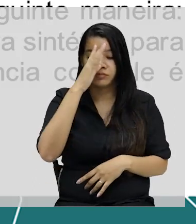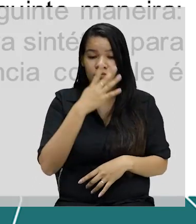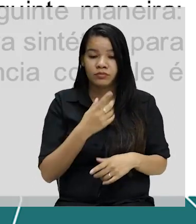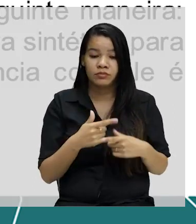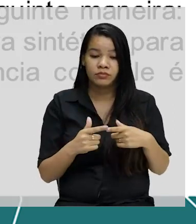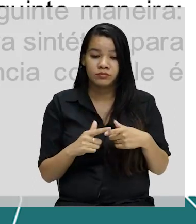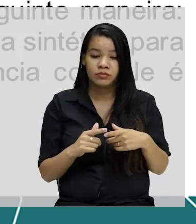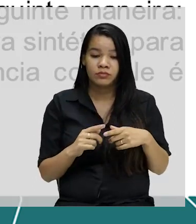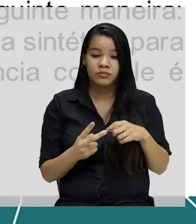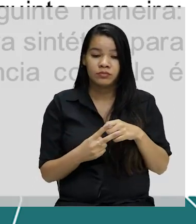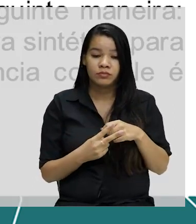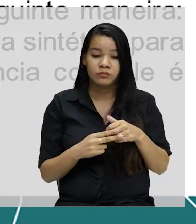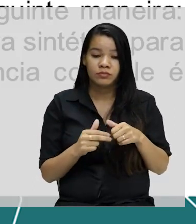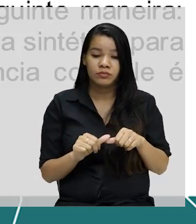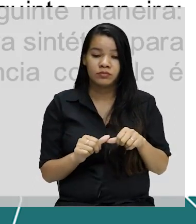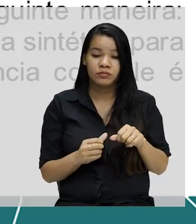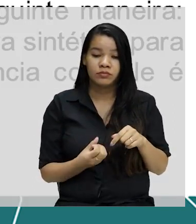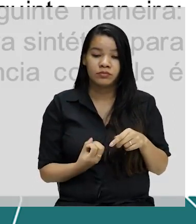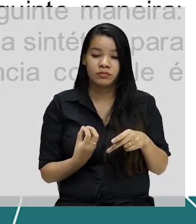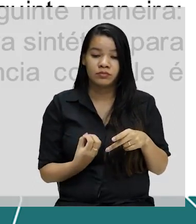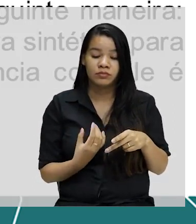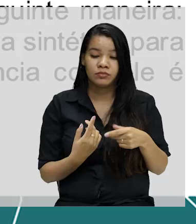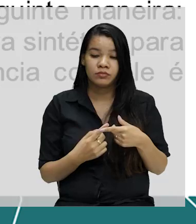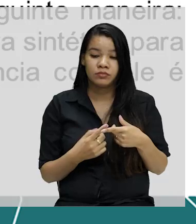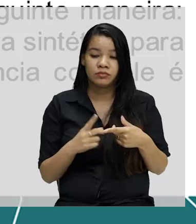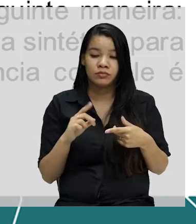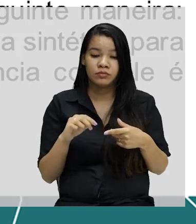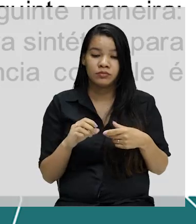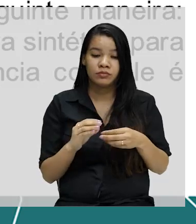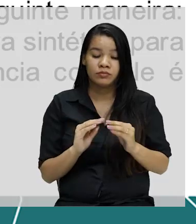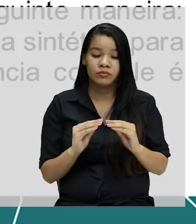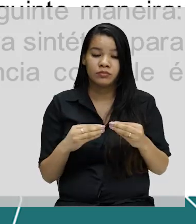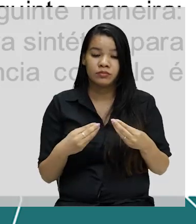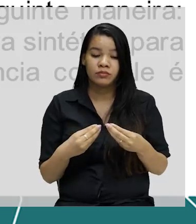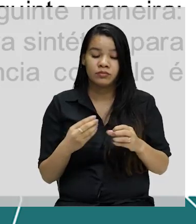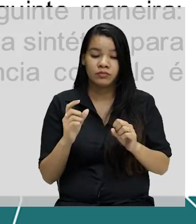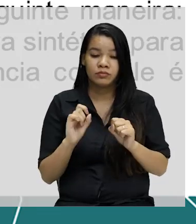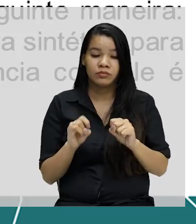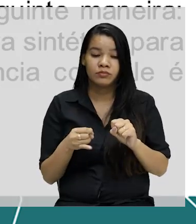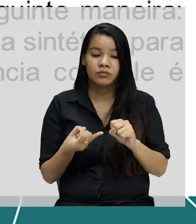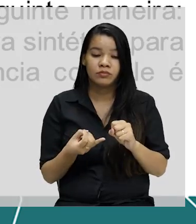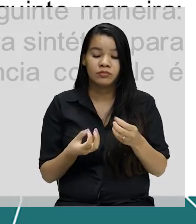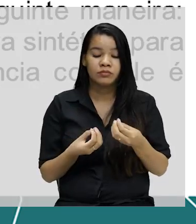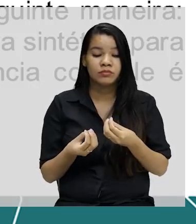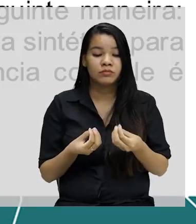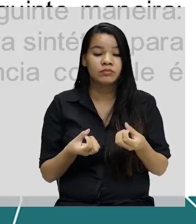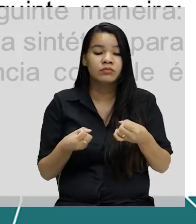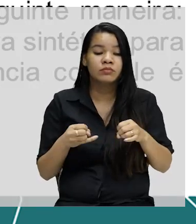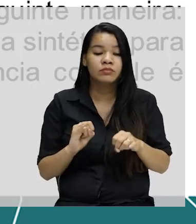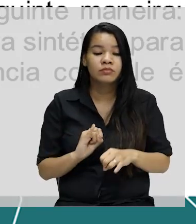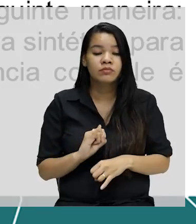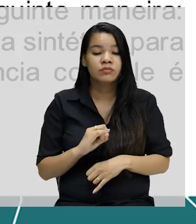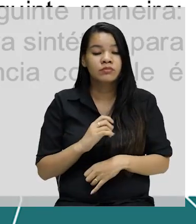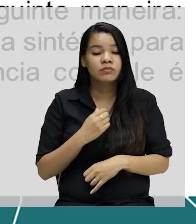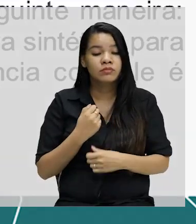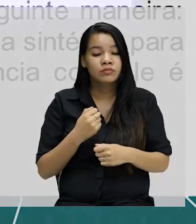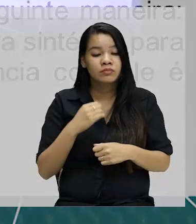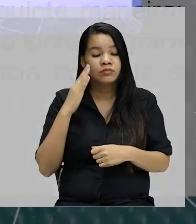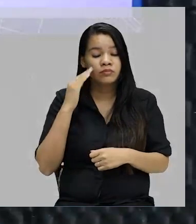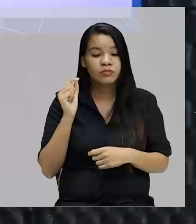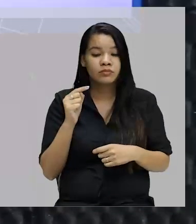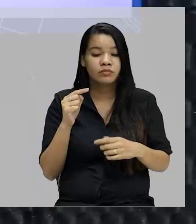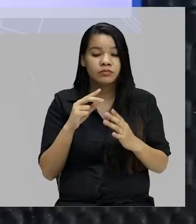verbo está no plural, porque soluções é o sujeito. Como se pode saber disso? Simples, é só testar. Se você